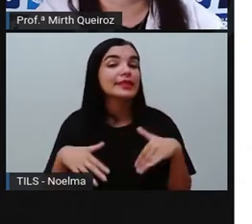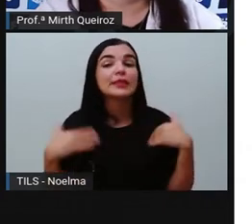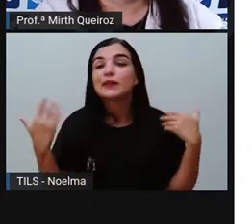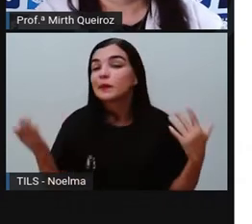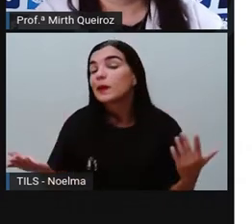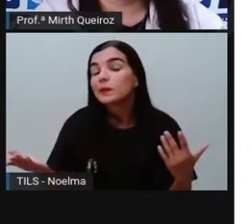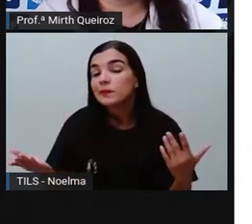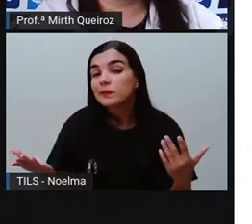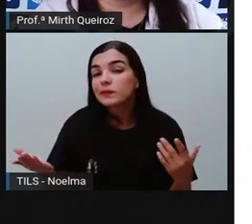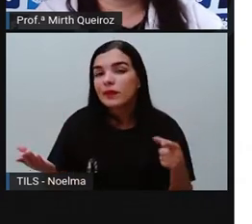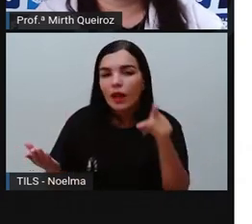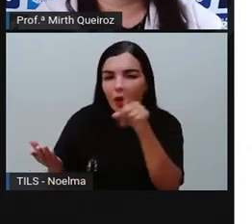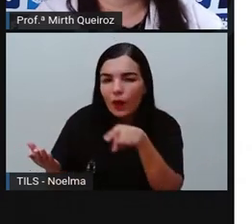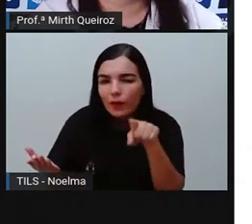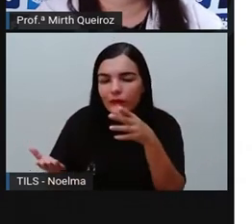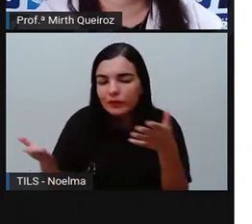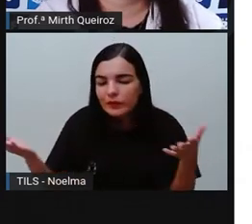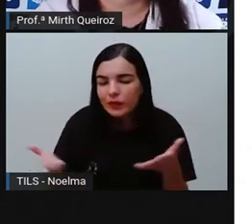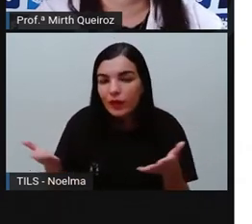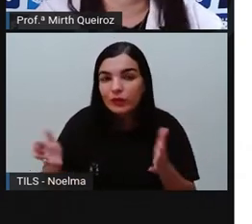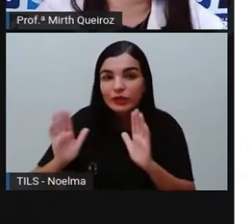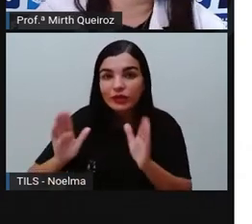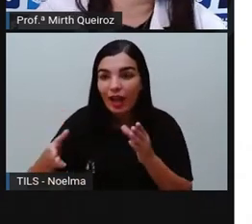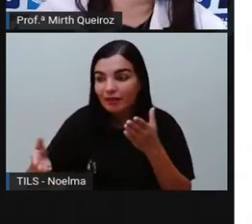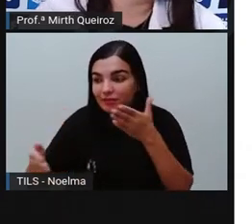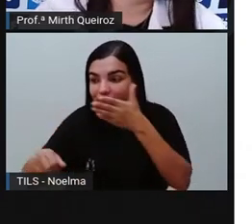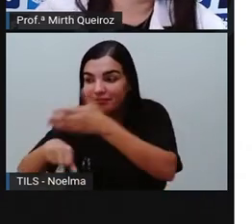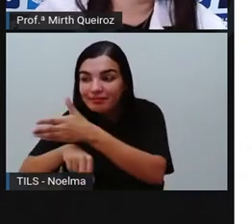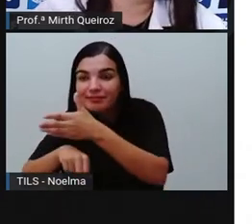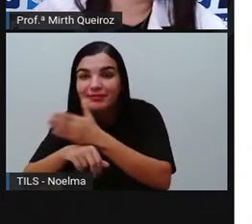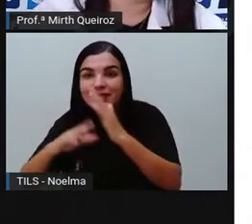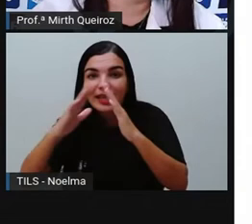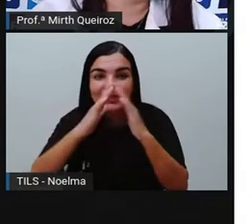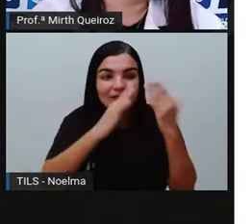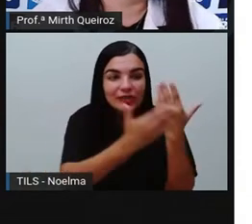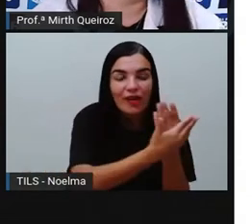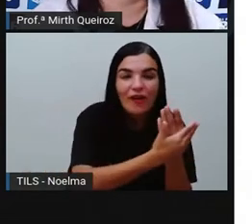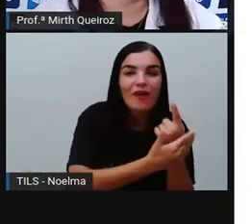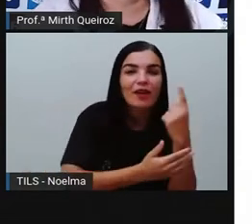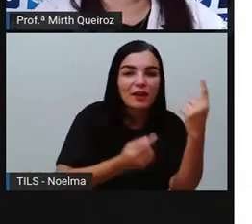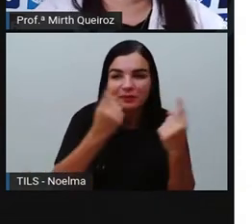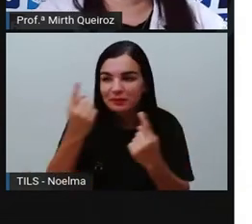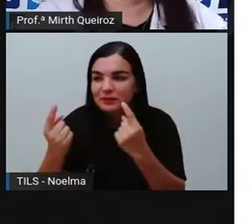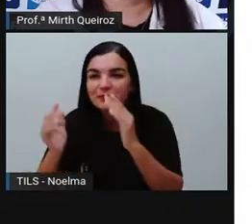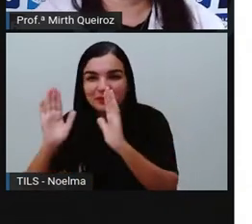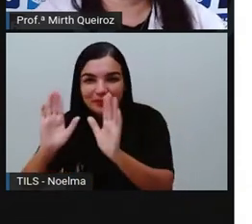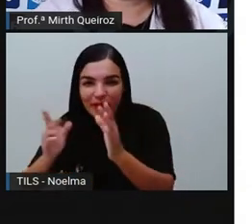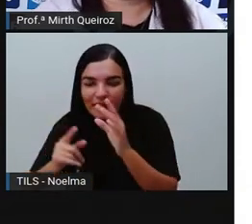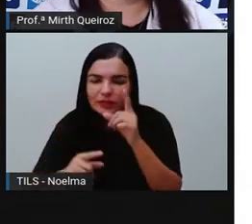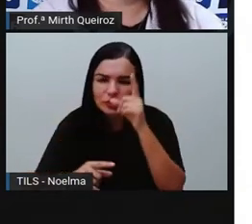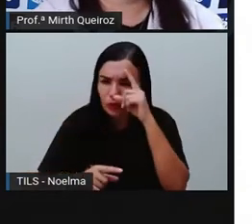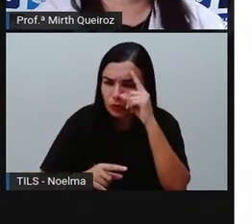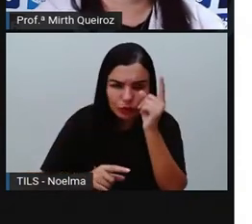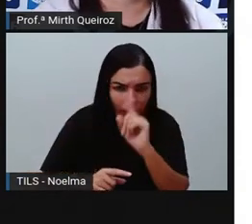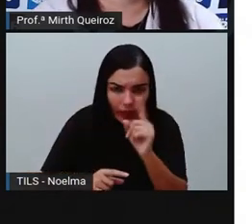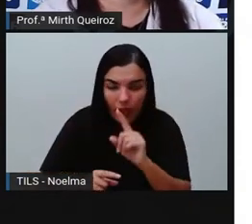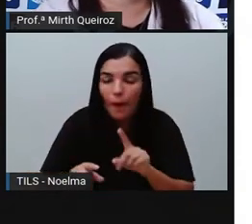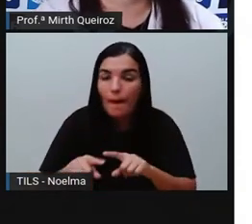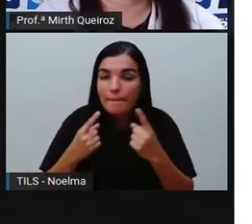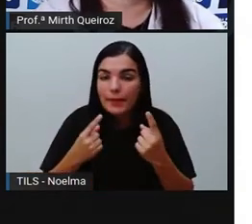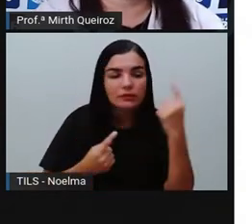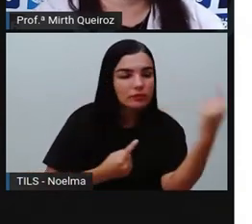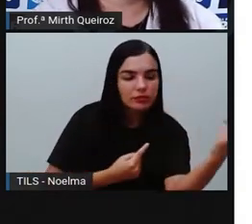casa? Hoje vocês já estão na escola, né? Não estão todos os dias, está acontecendo de